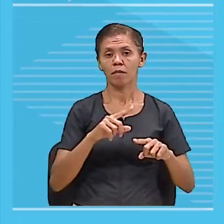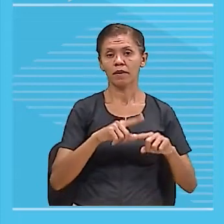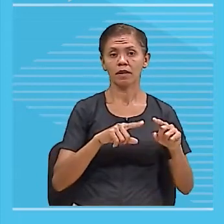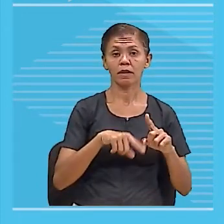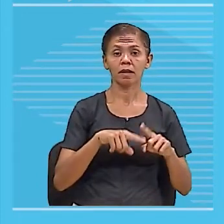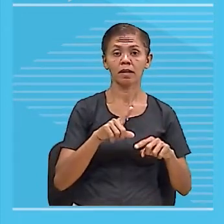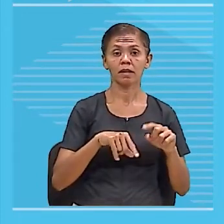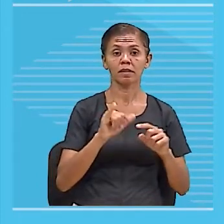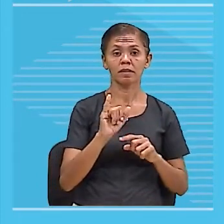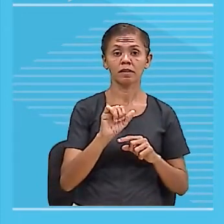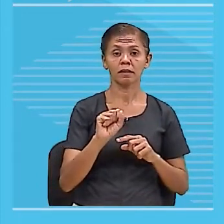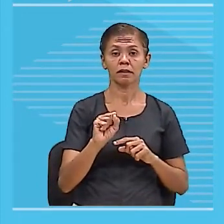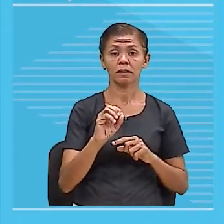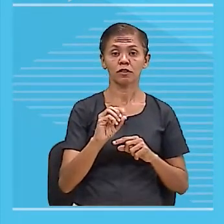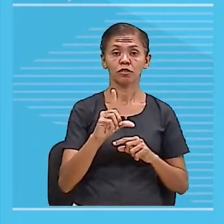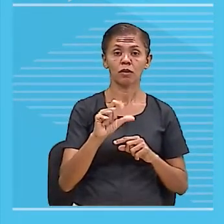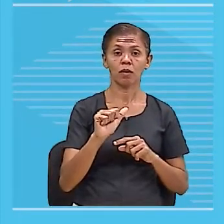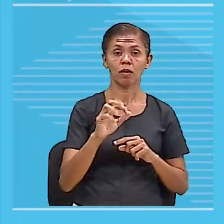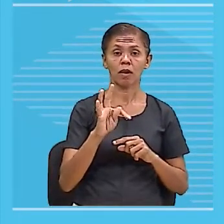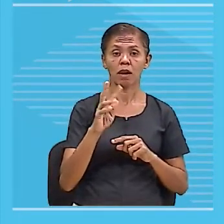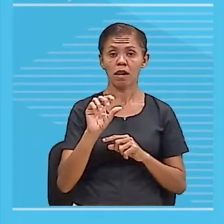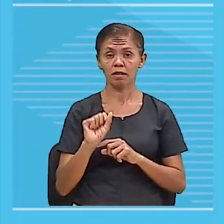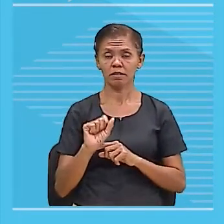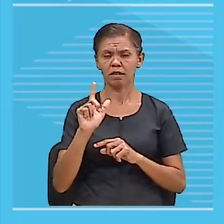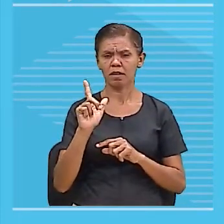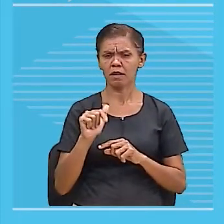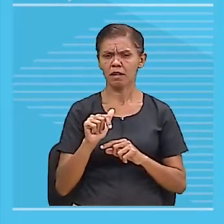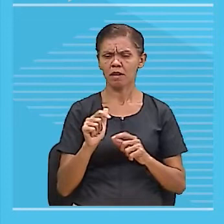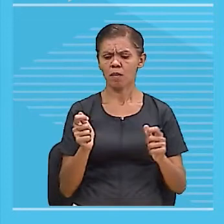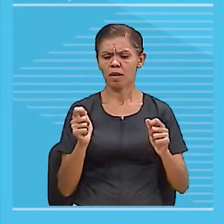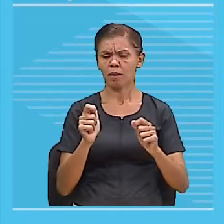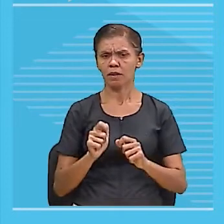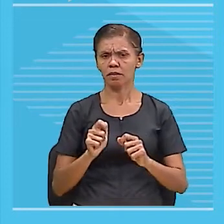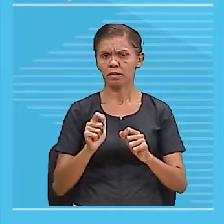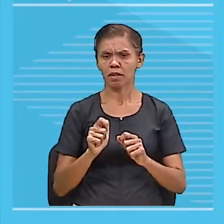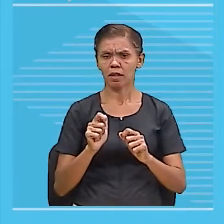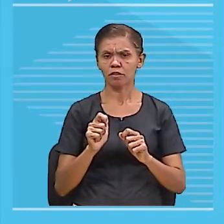essa capacidade ela é bem grande, essa capacidade de isolar.